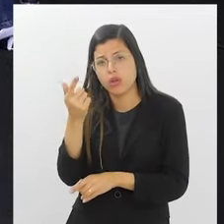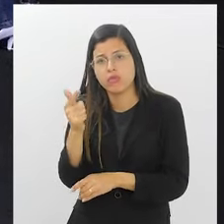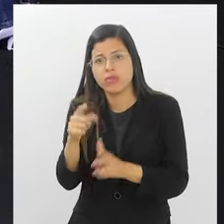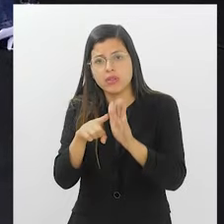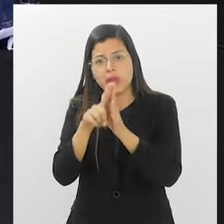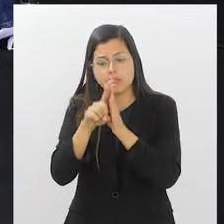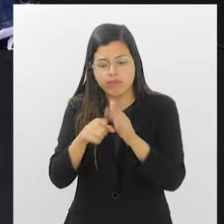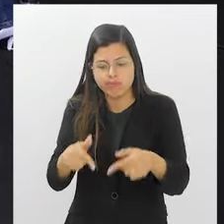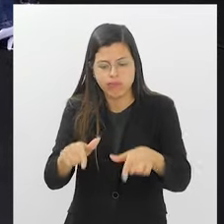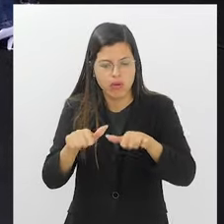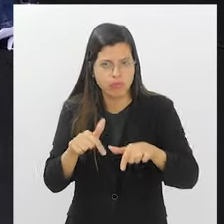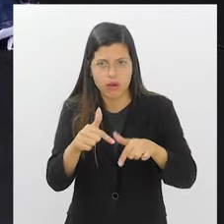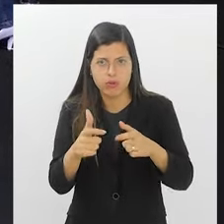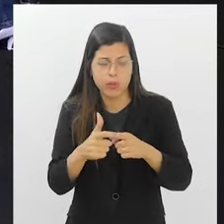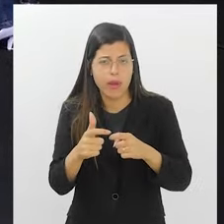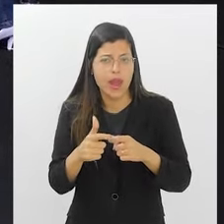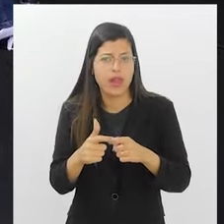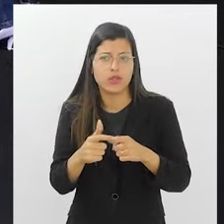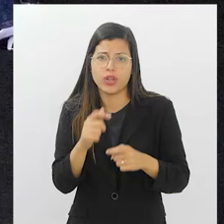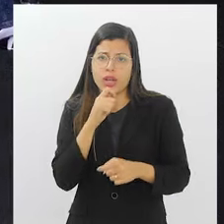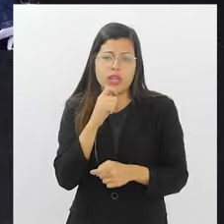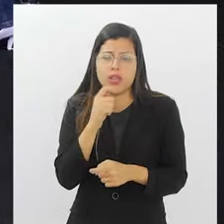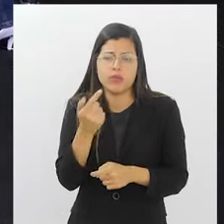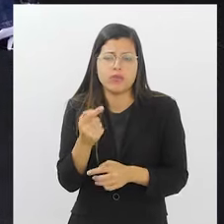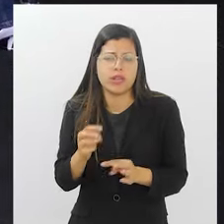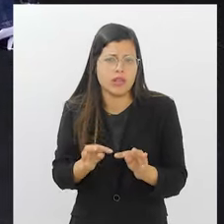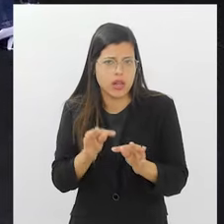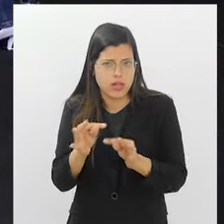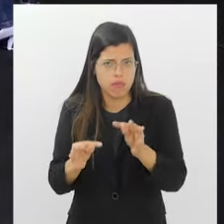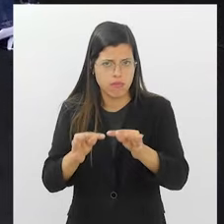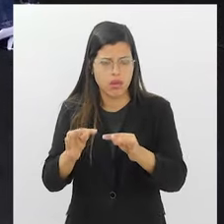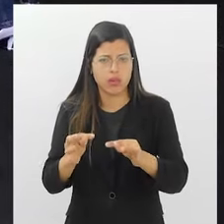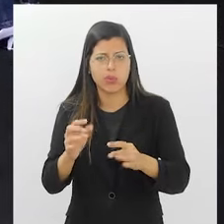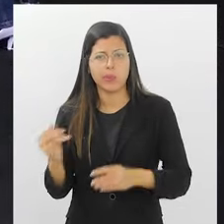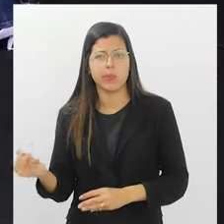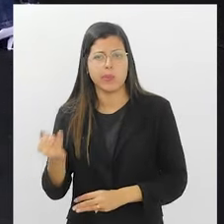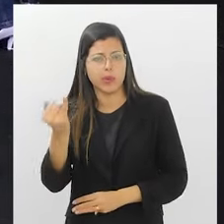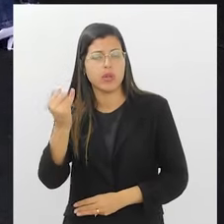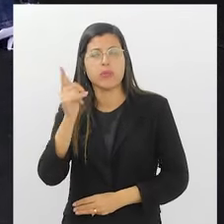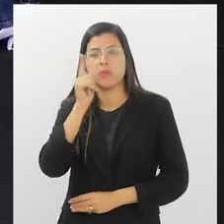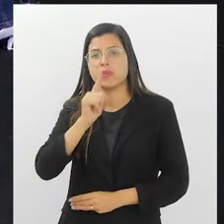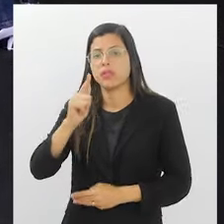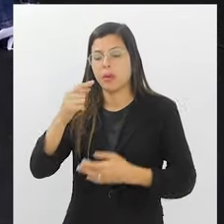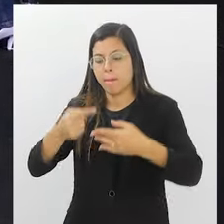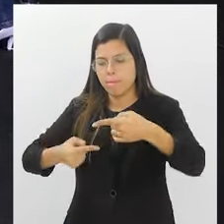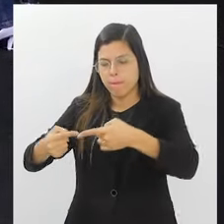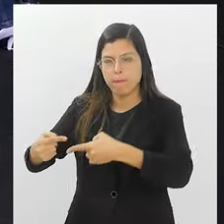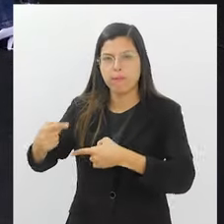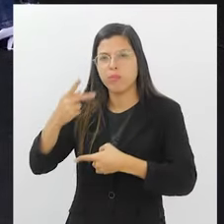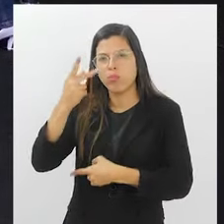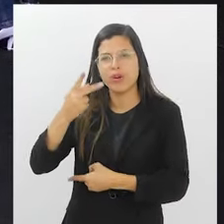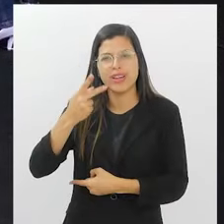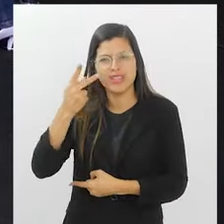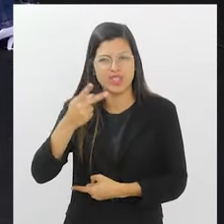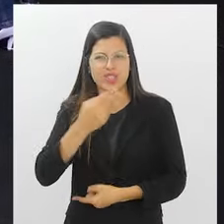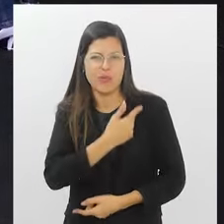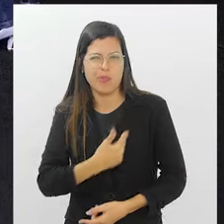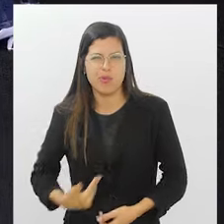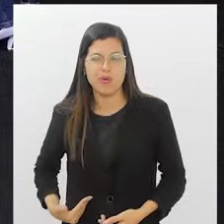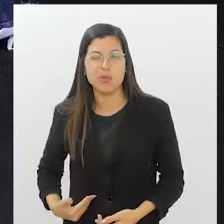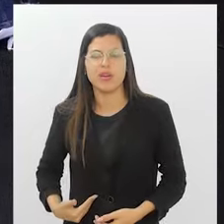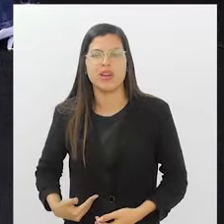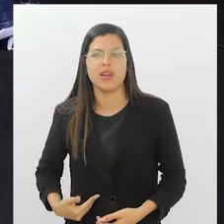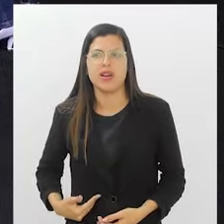estão em um tratamento. E é importante demais nós conseguirmos ter políticas públicas que